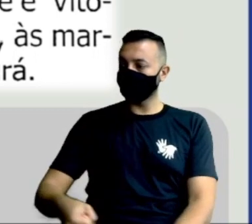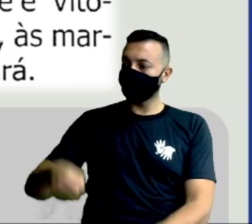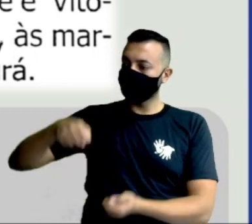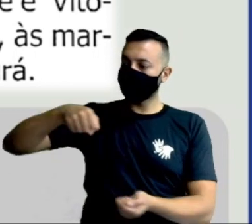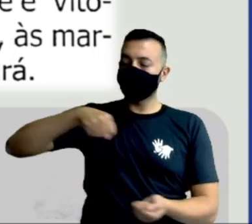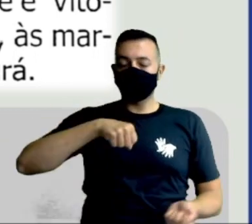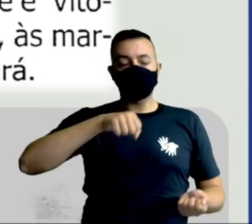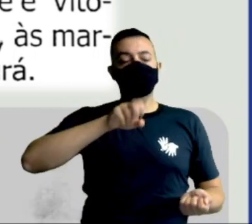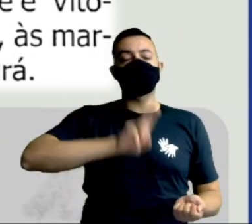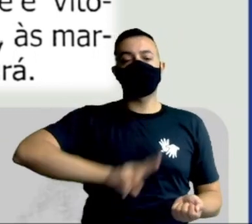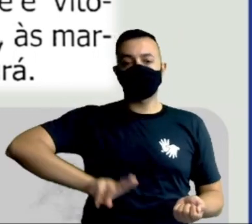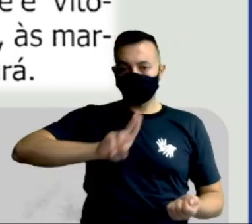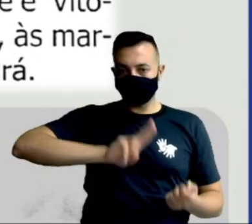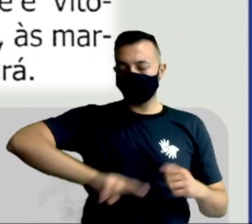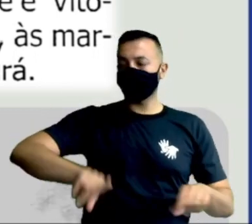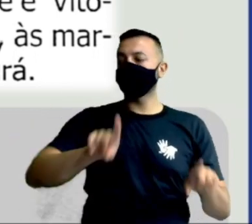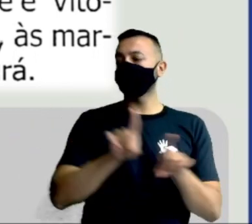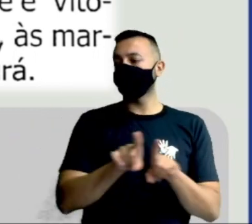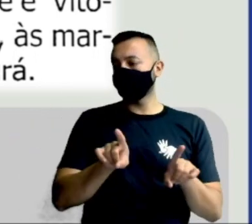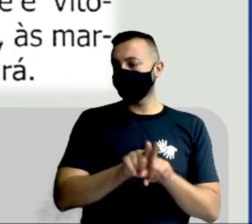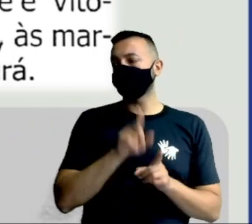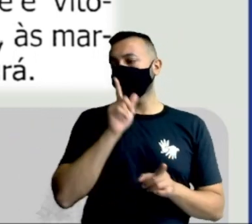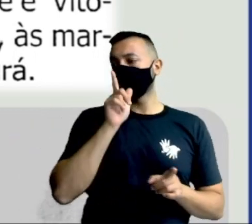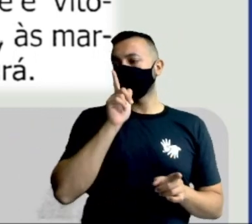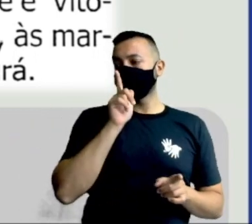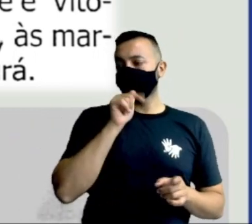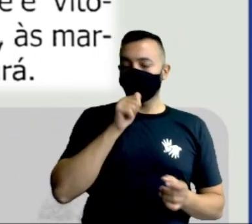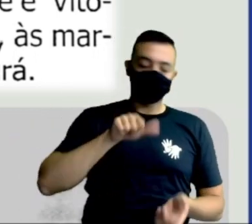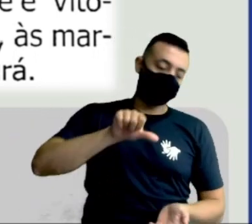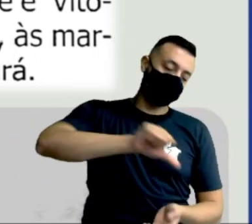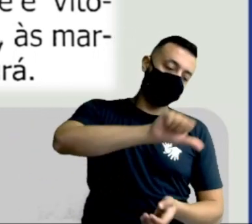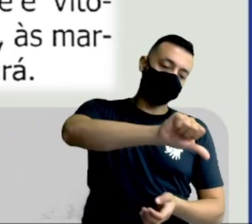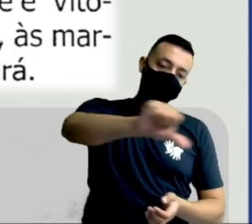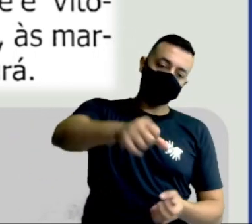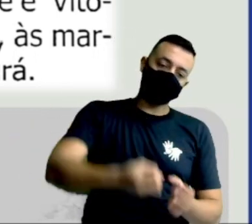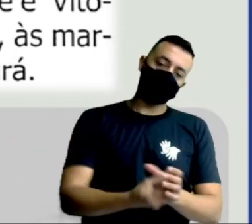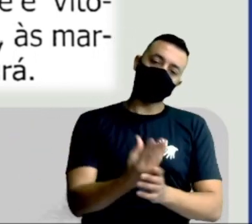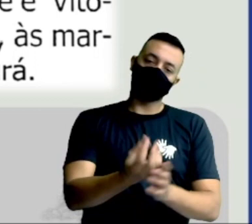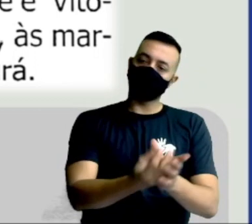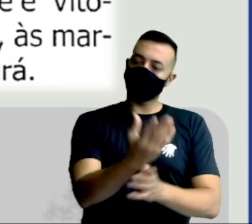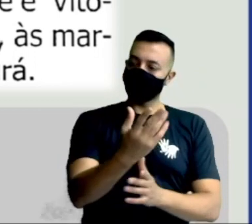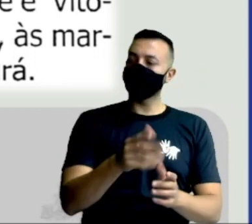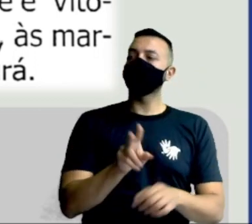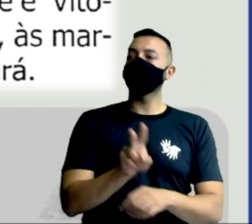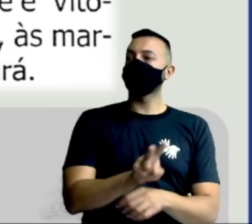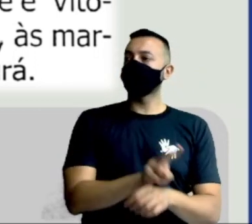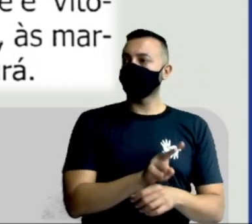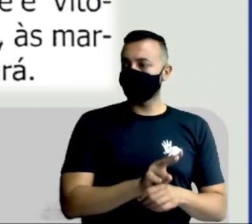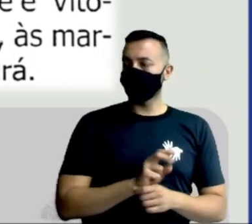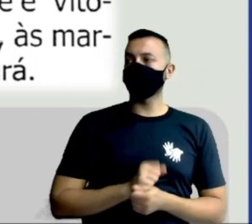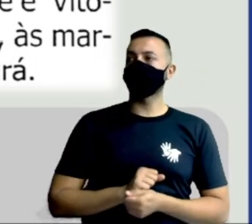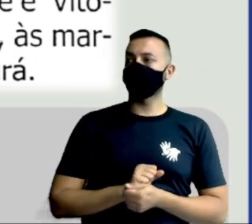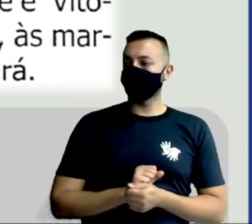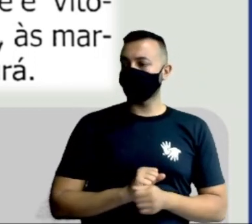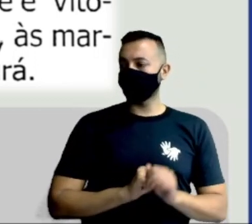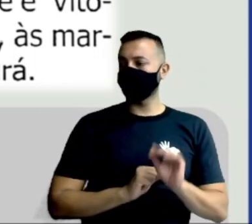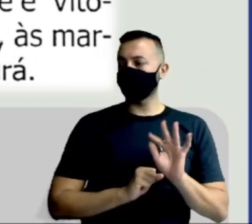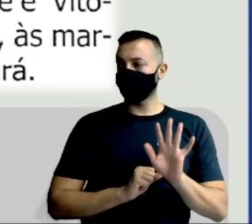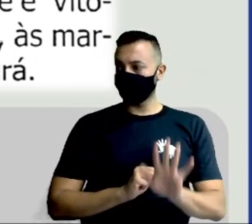abastecerem-se de água para seu consumo, para irrigar as plantações e desenvolver as criações.